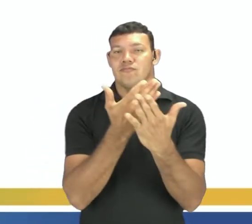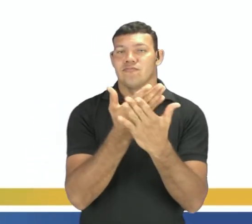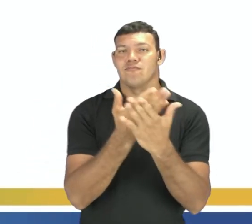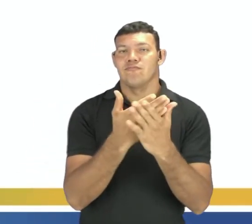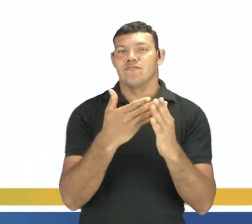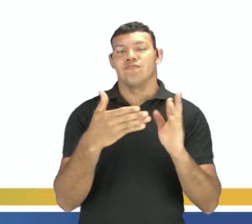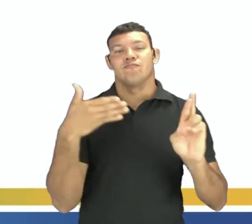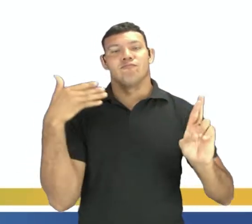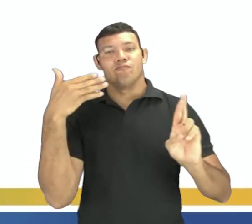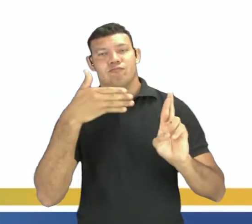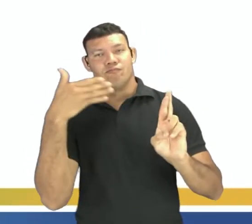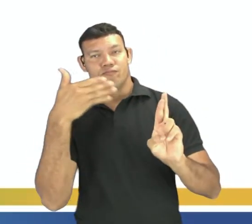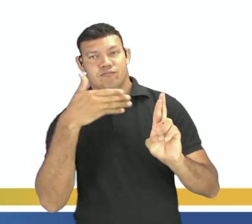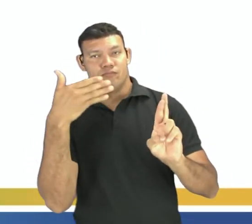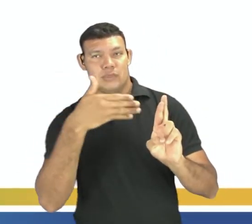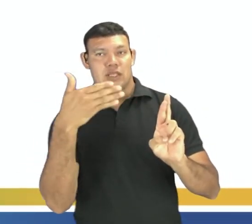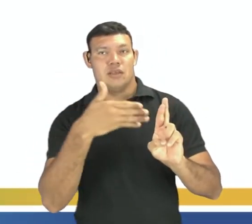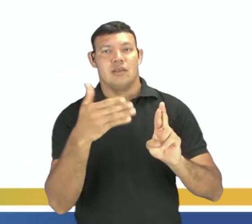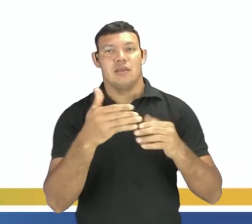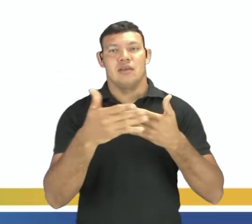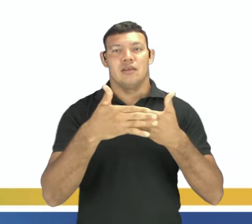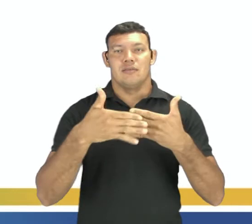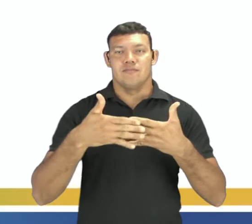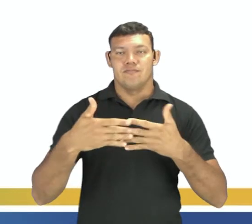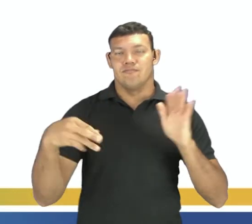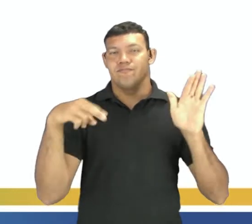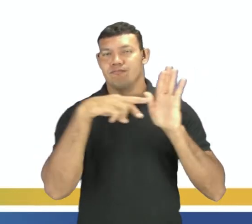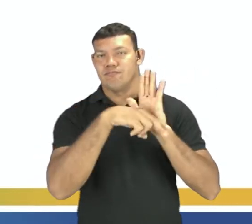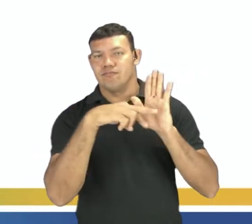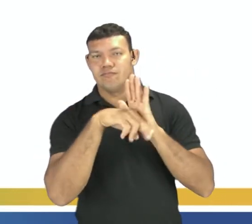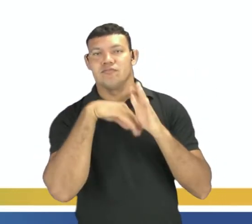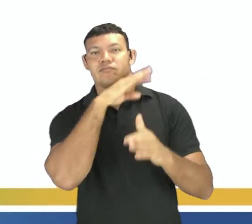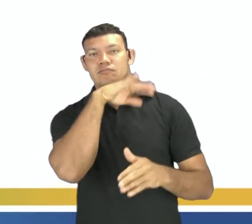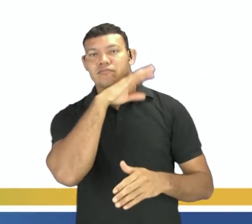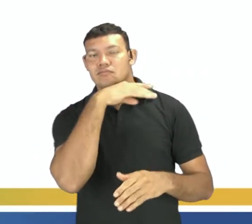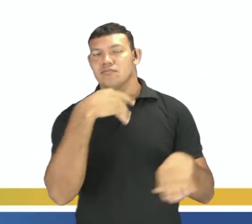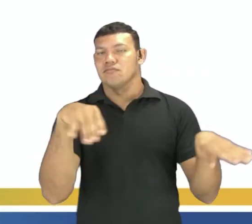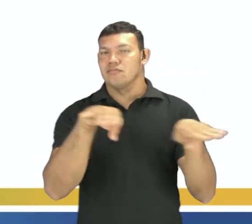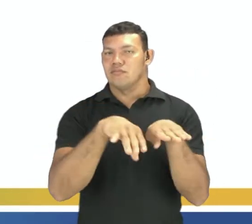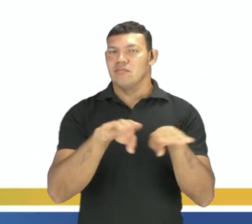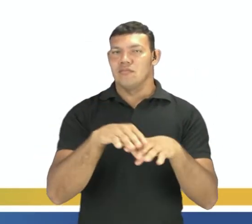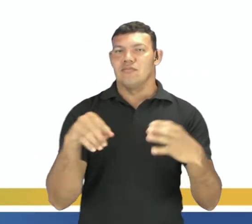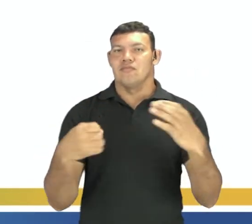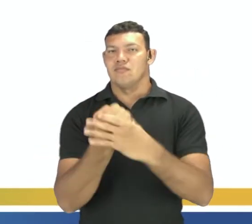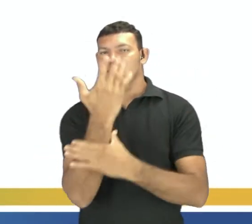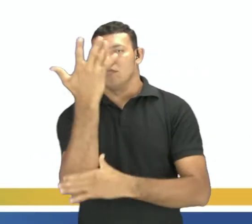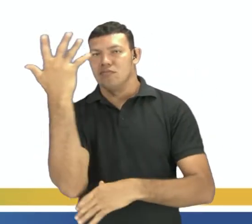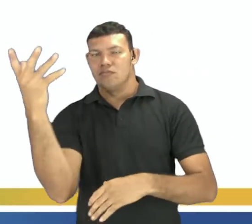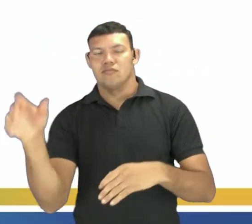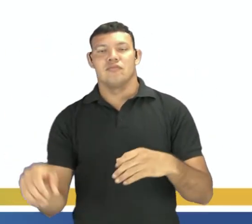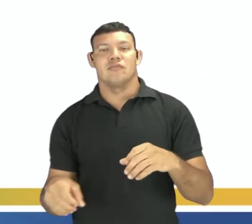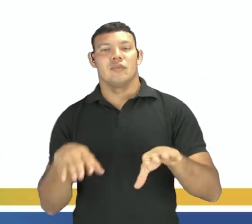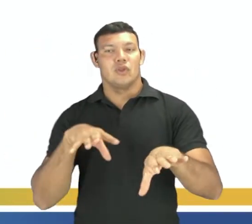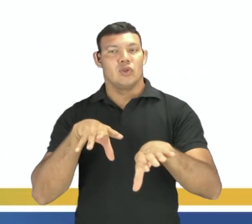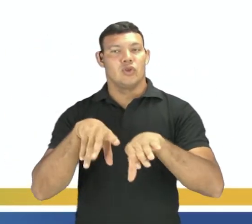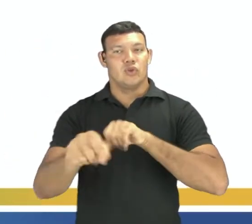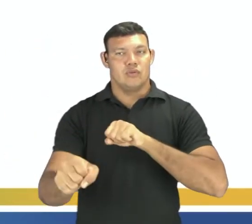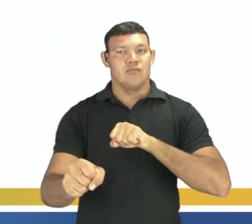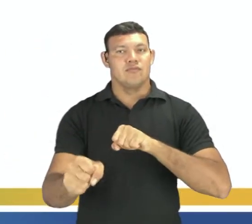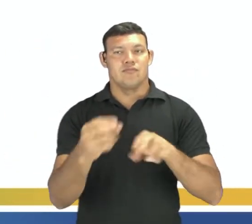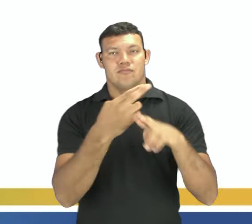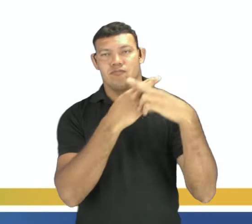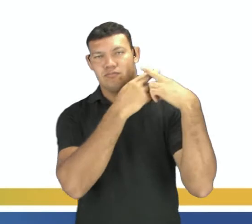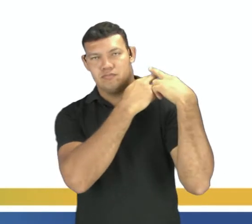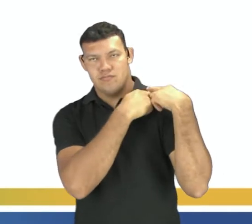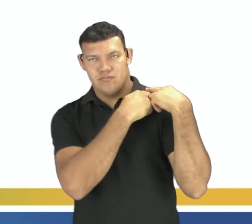ao estudo dos tecidos biológicos de animais e também das plantas, sua formação, estrutura e